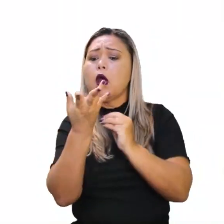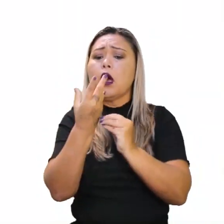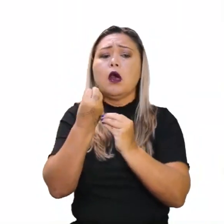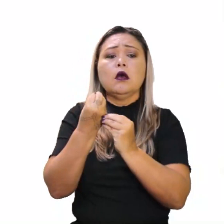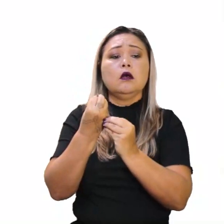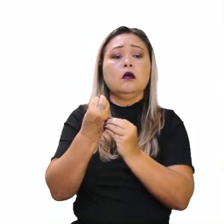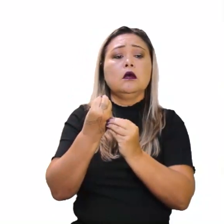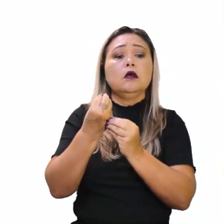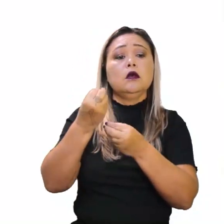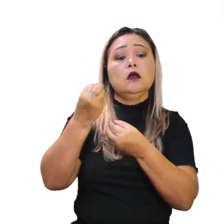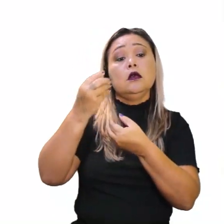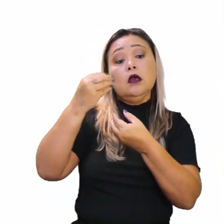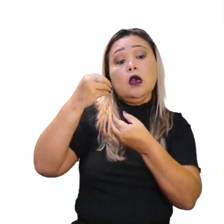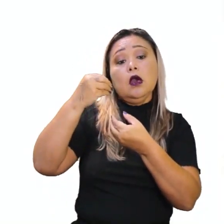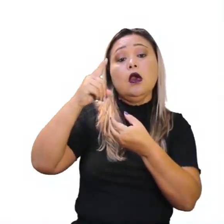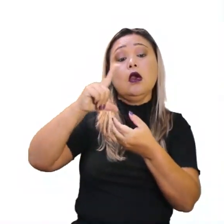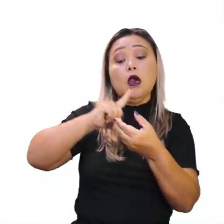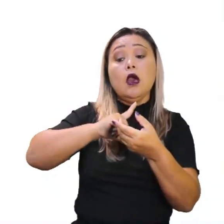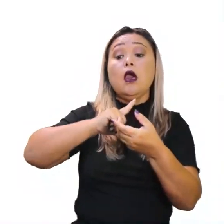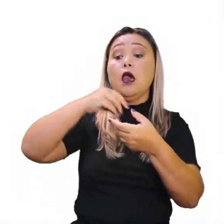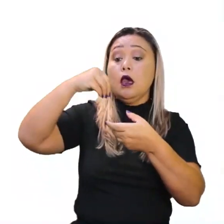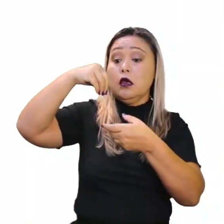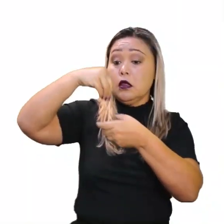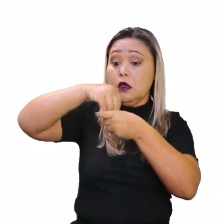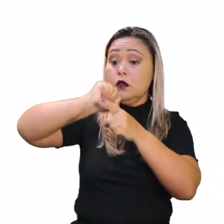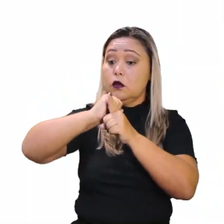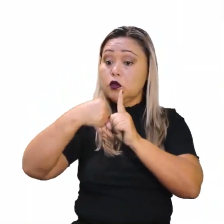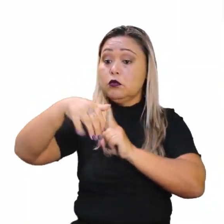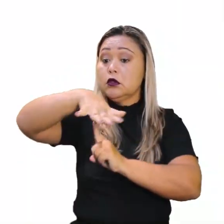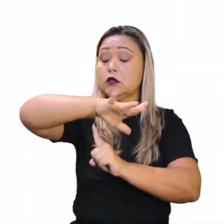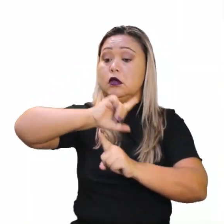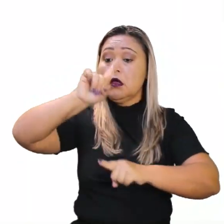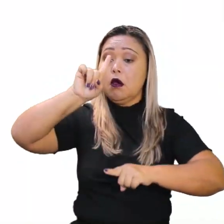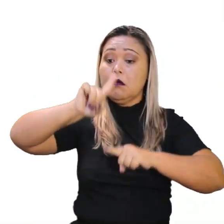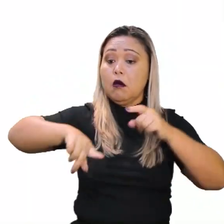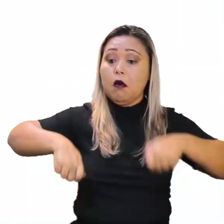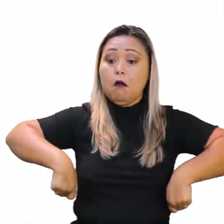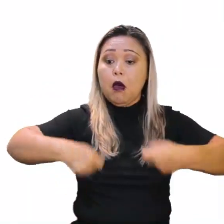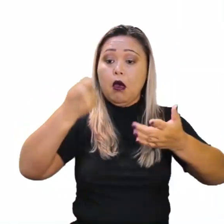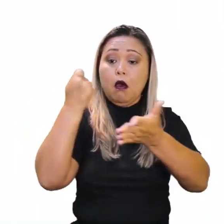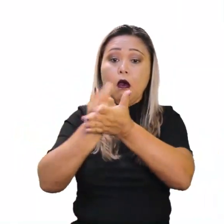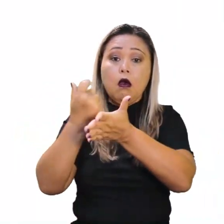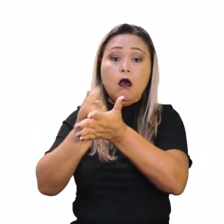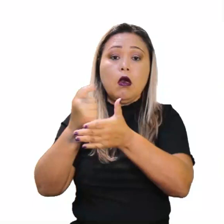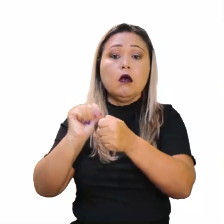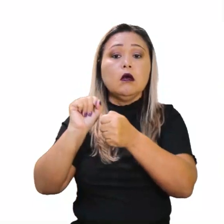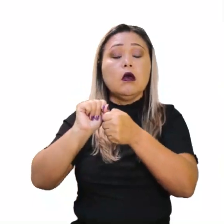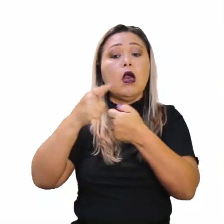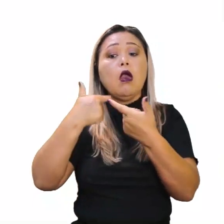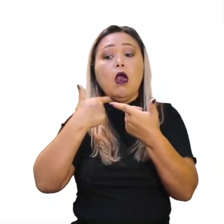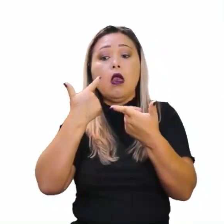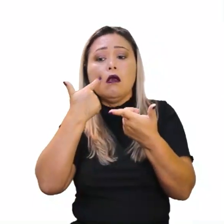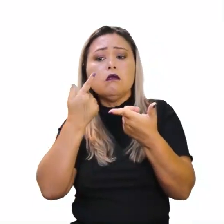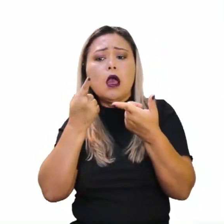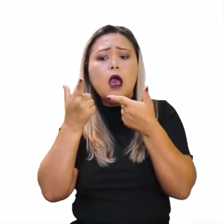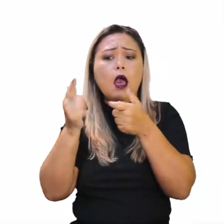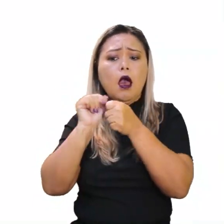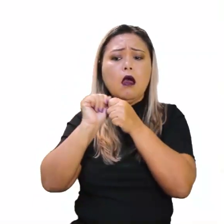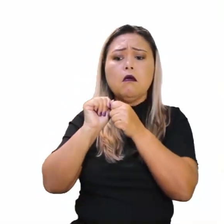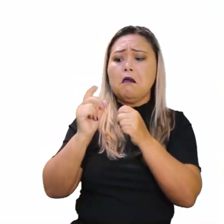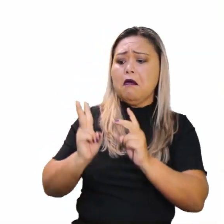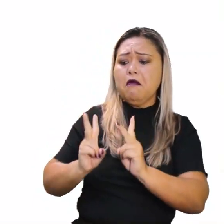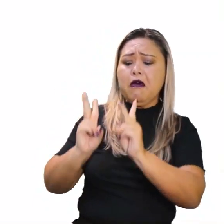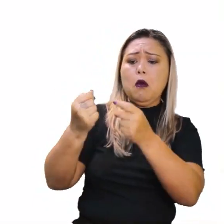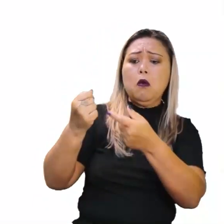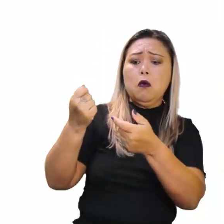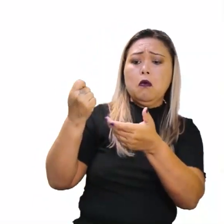obra de arte e, em uma sociedade materialista, atacava as noções de valor